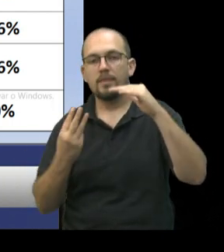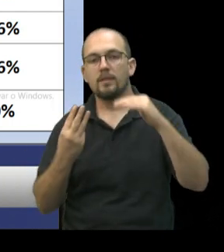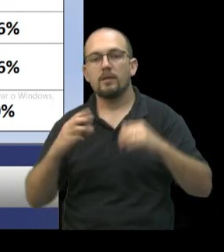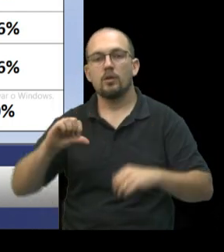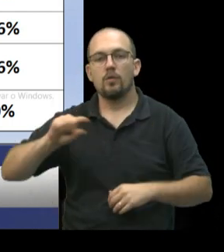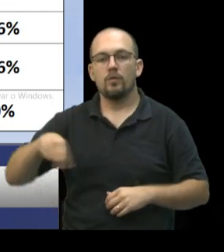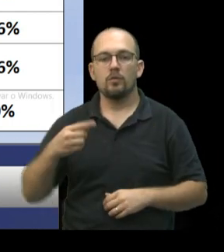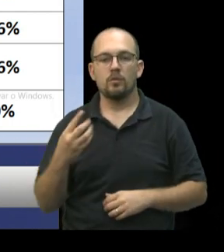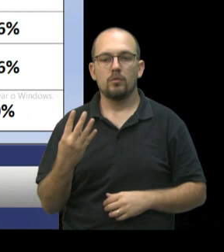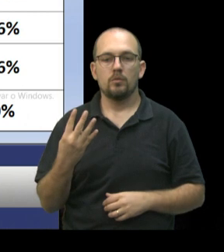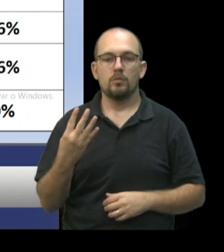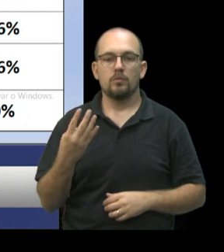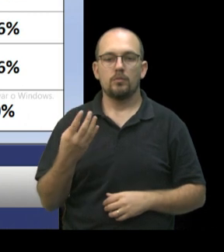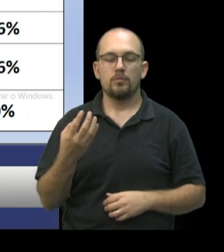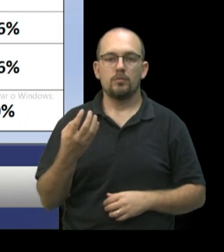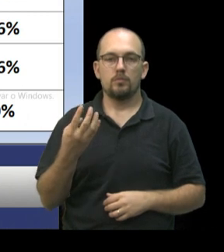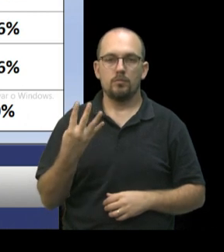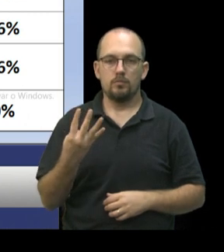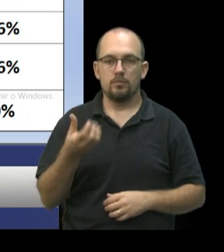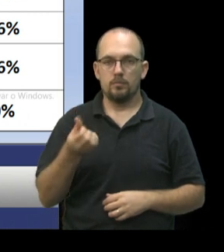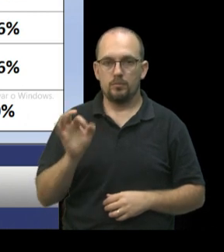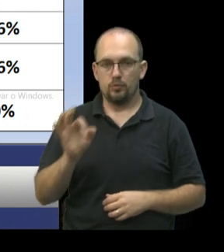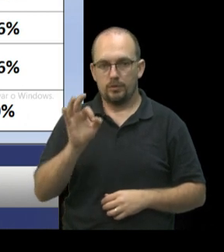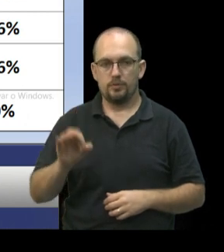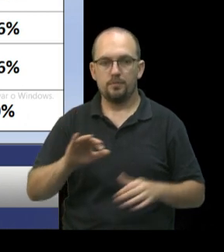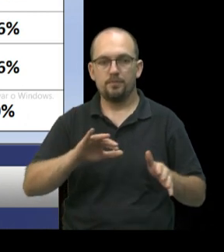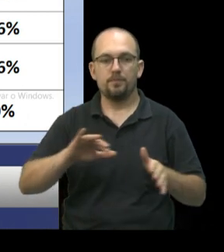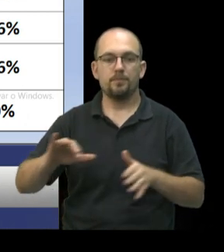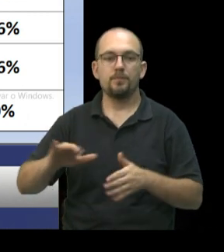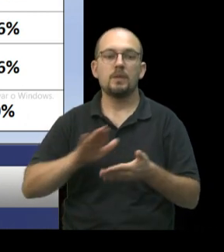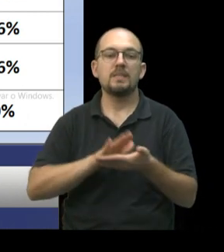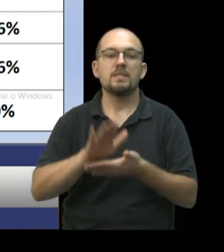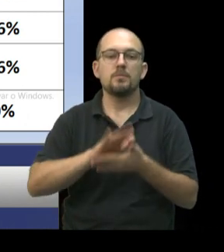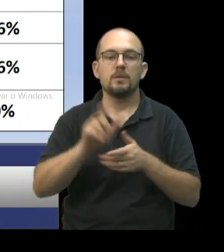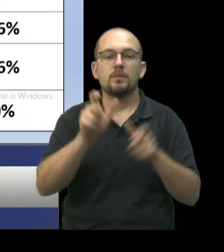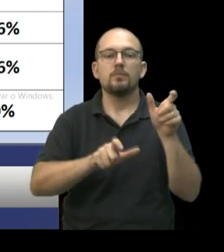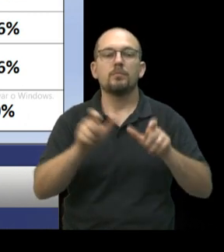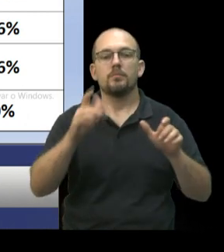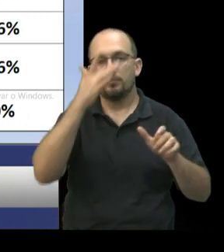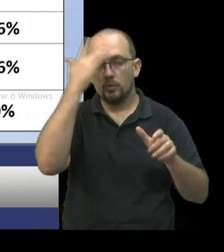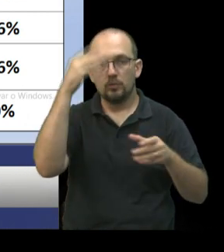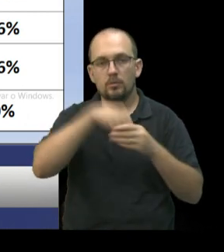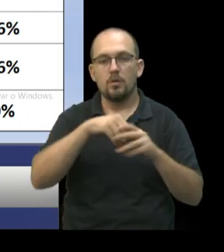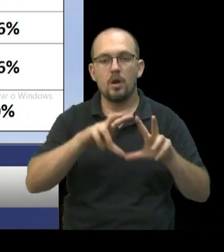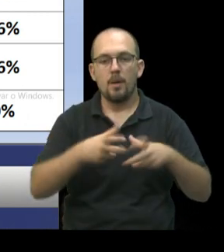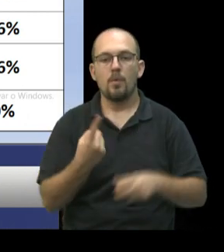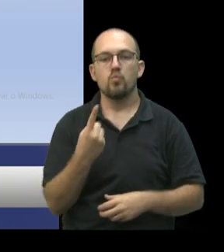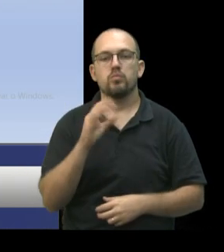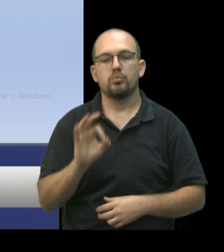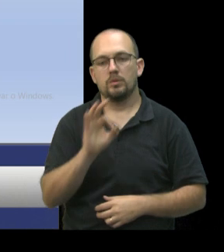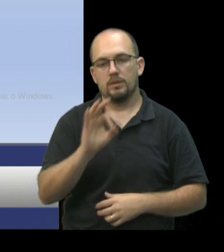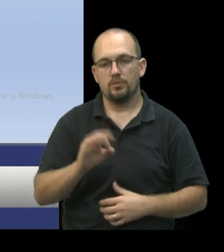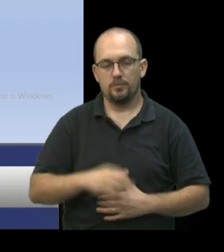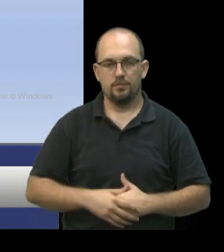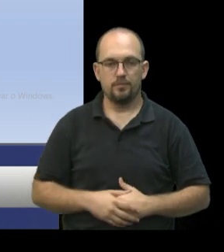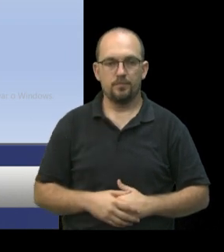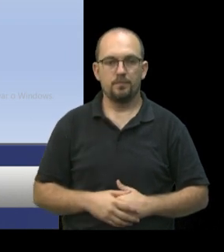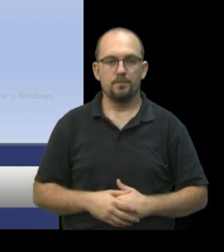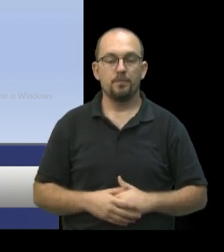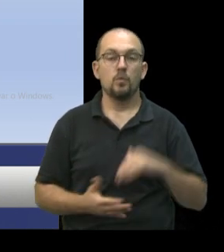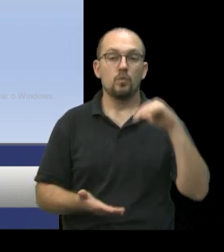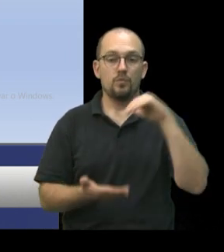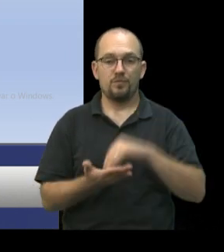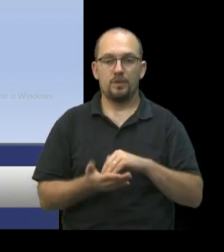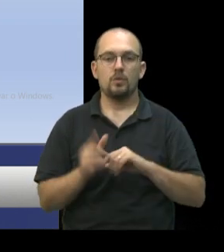39,46%, despesas com pessoal da Câmara, 1%, na ordem de 1%. Por fim,